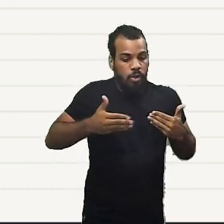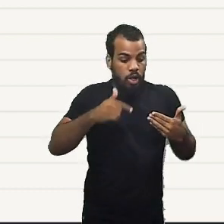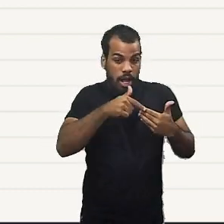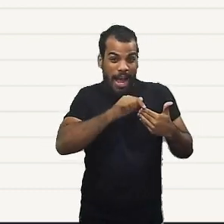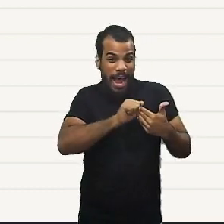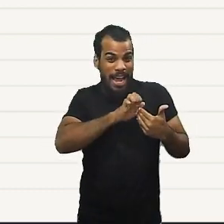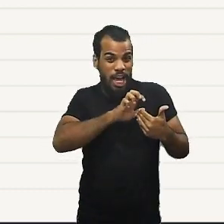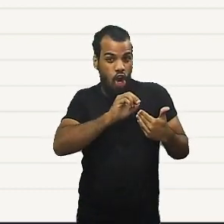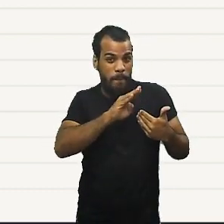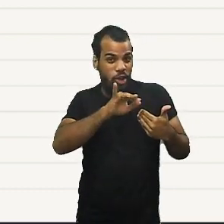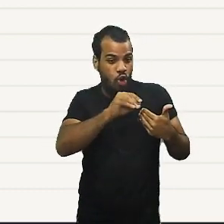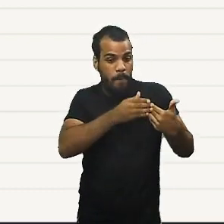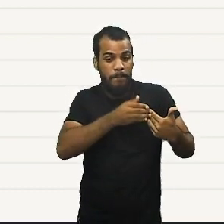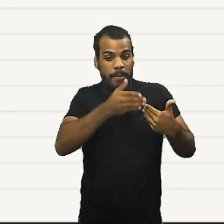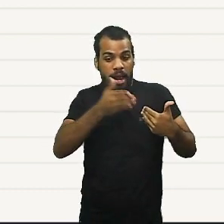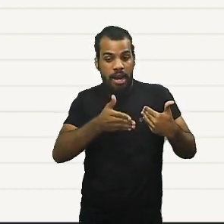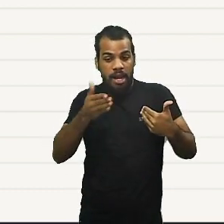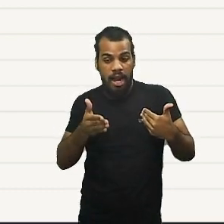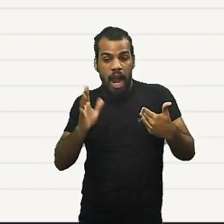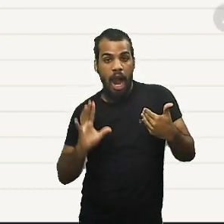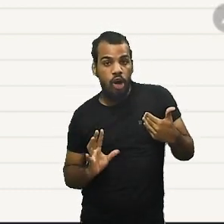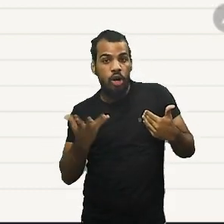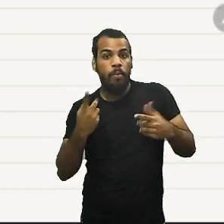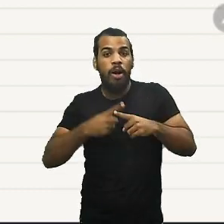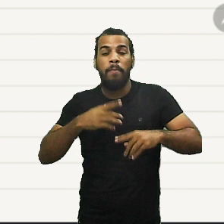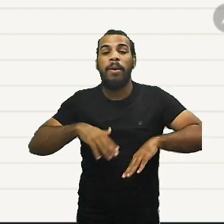aconteceu, ó, porque ele é um processo mais